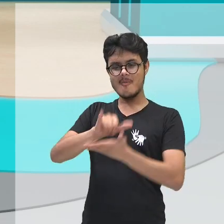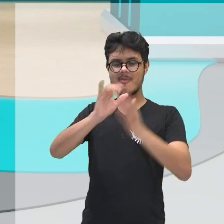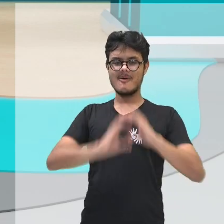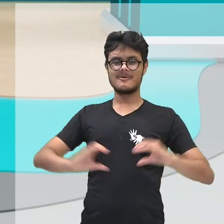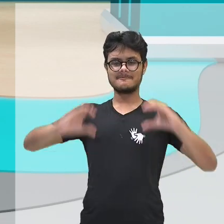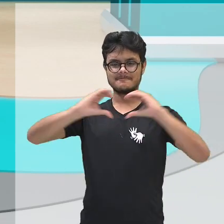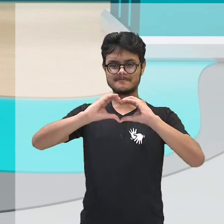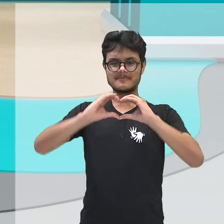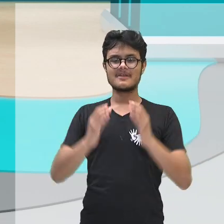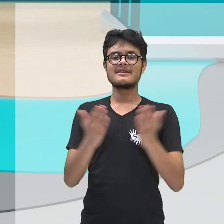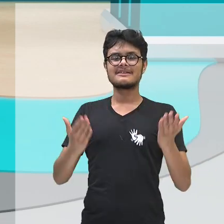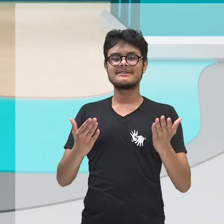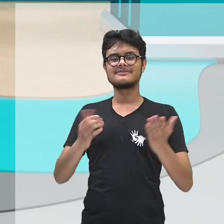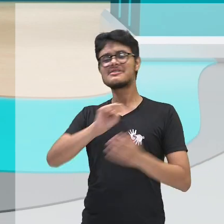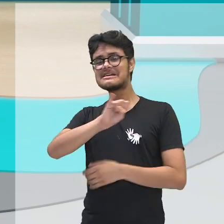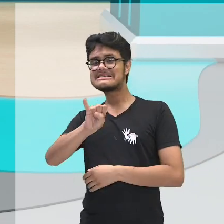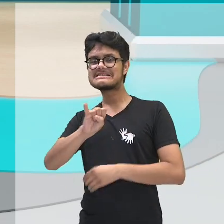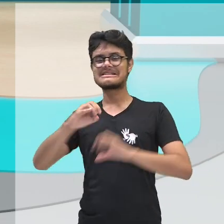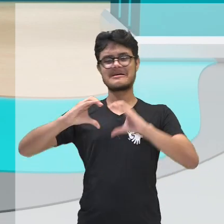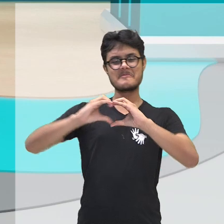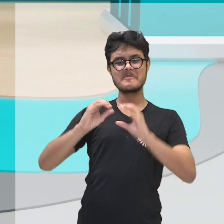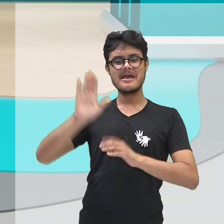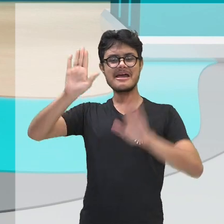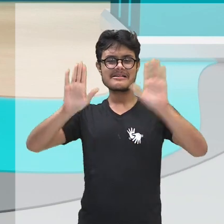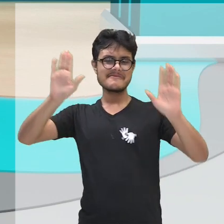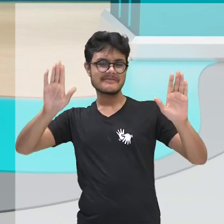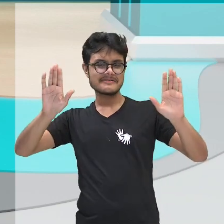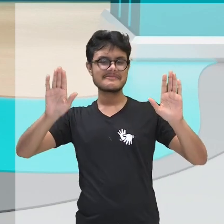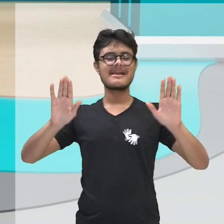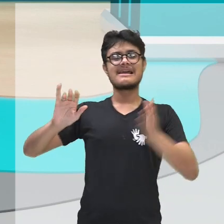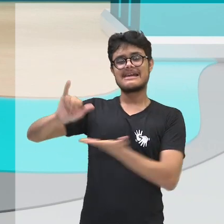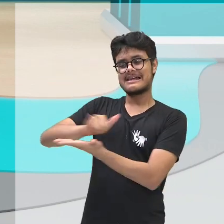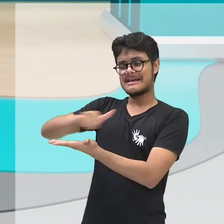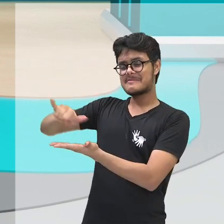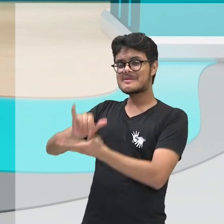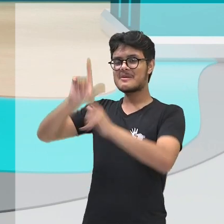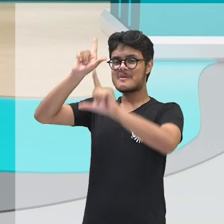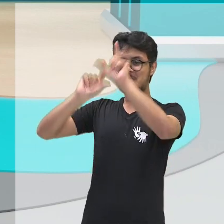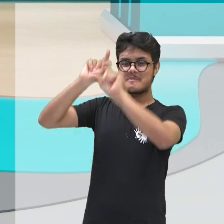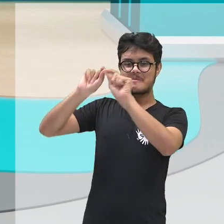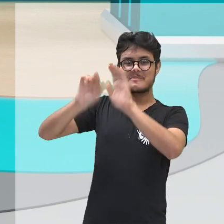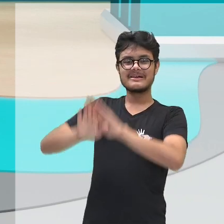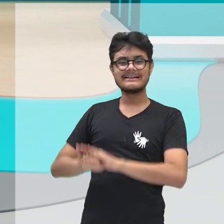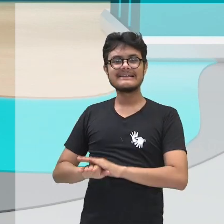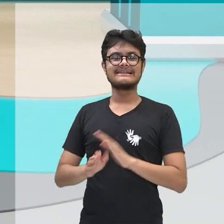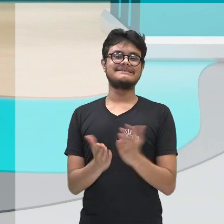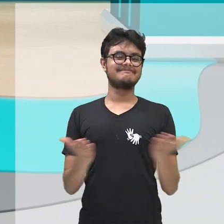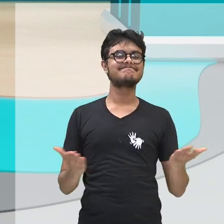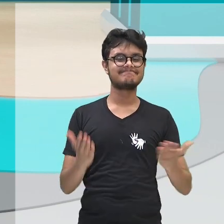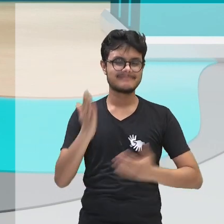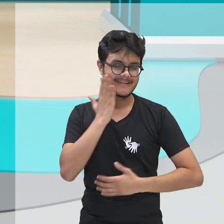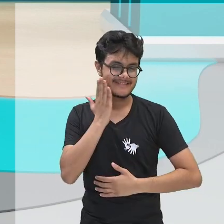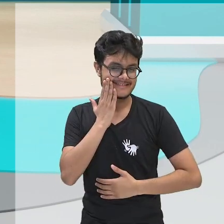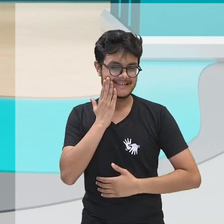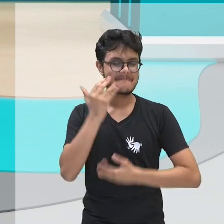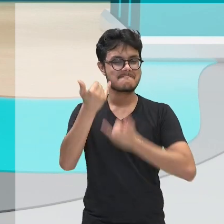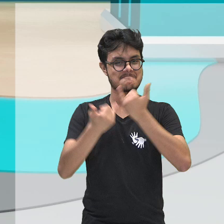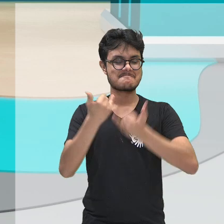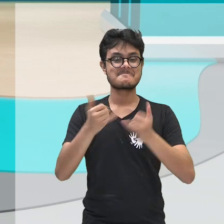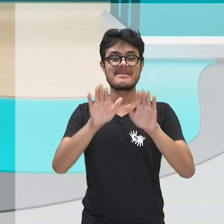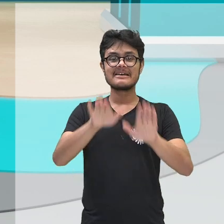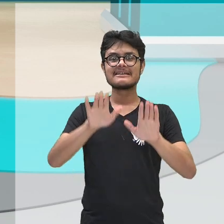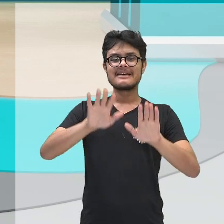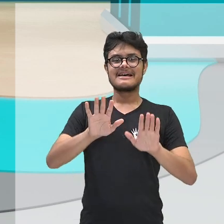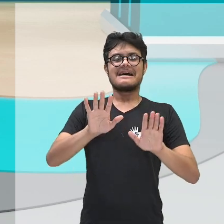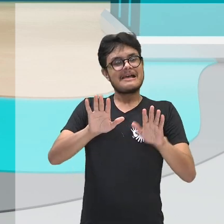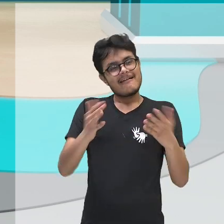Quem é garantido, levante o braço. Quem é caprichoso, abaixe o braço, né? Então, no Amazonas, geralmente